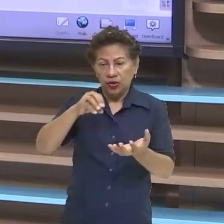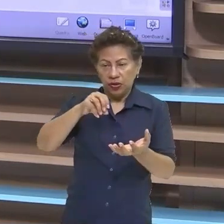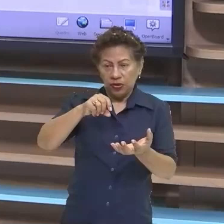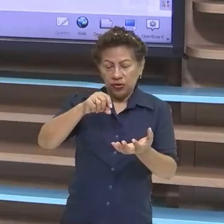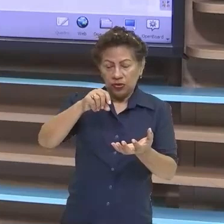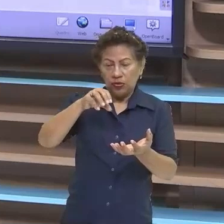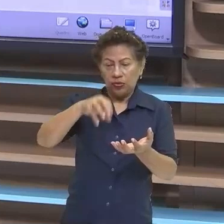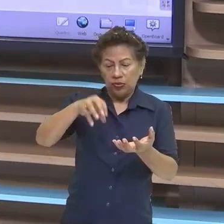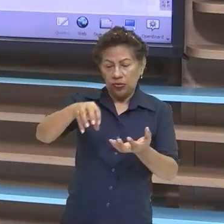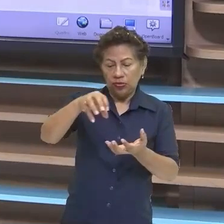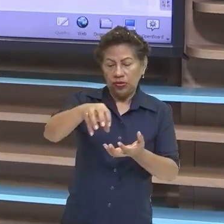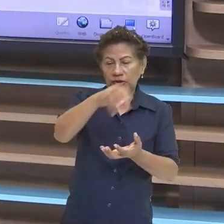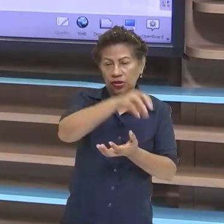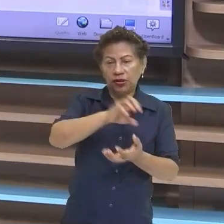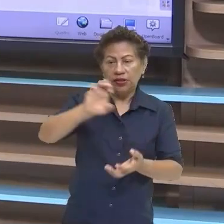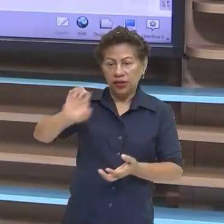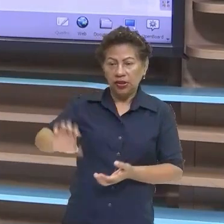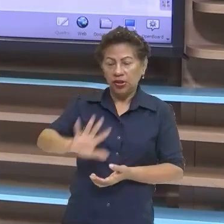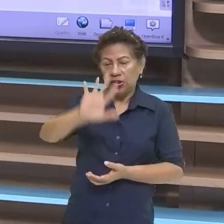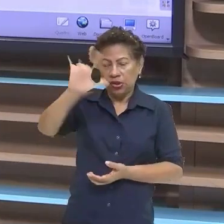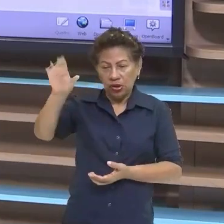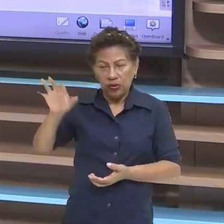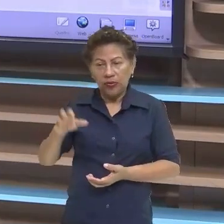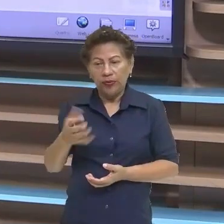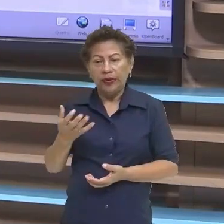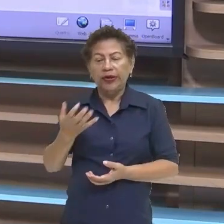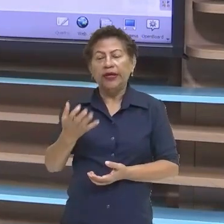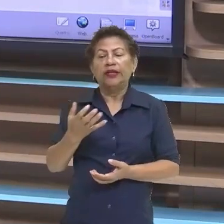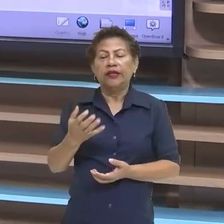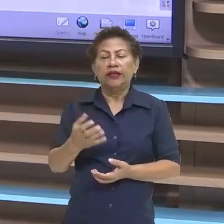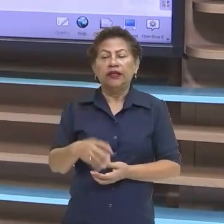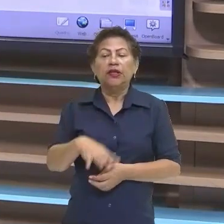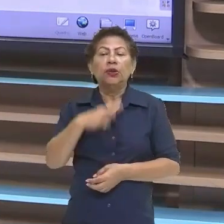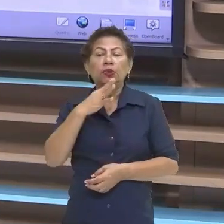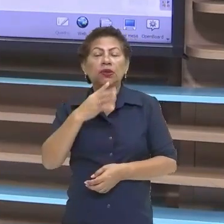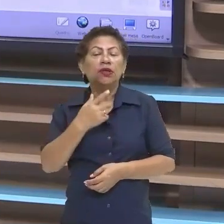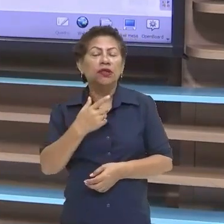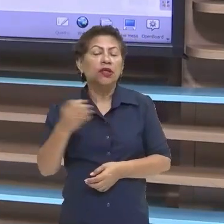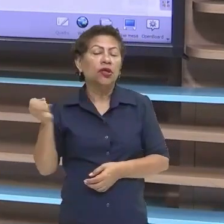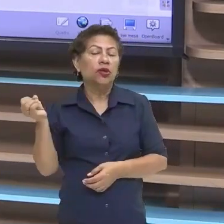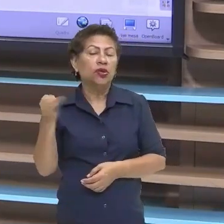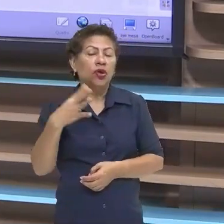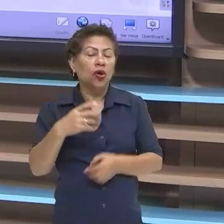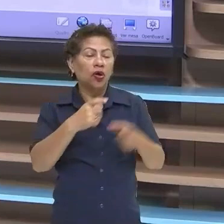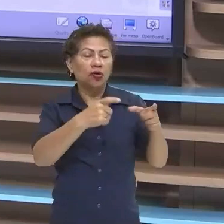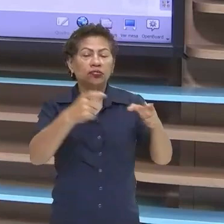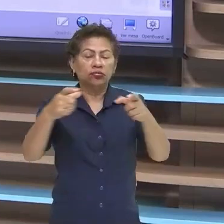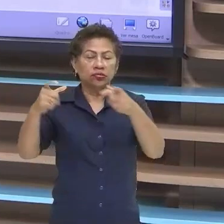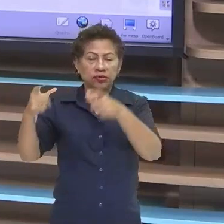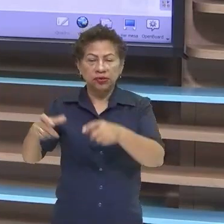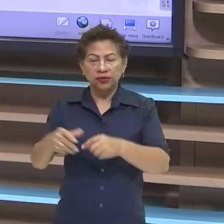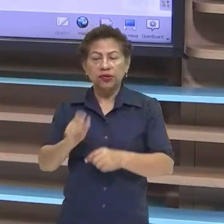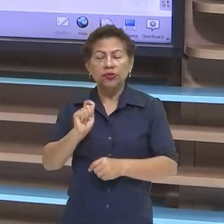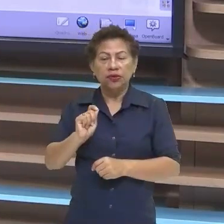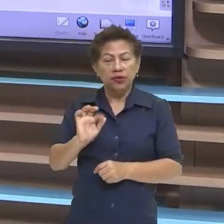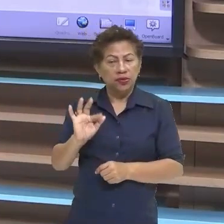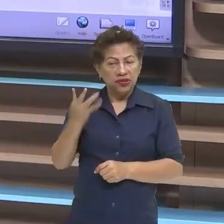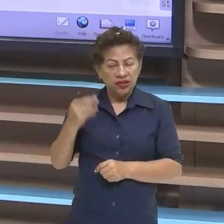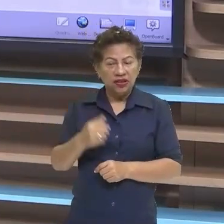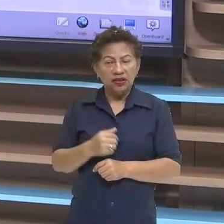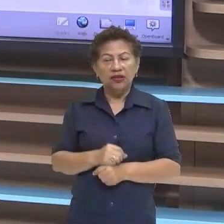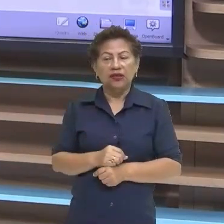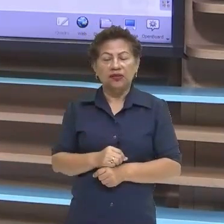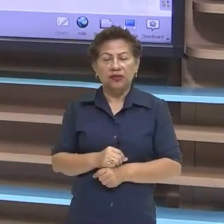novas terras, né, de conquistar ali novos lugares, né. Então, eles passavam dias, não